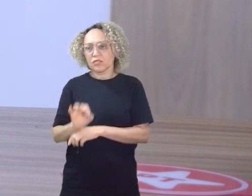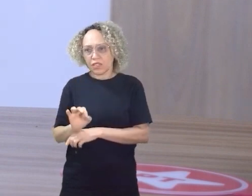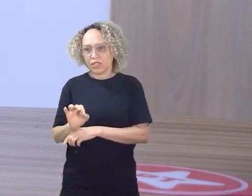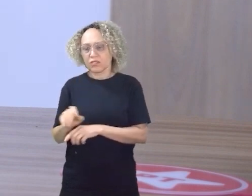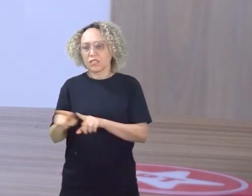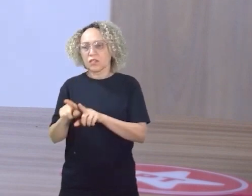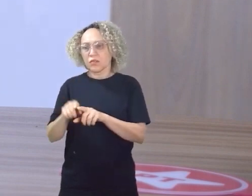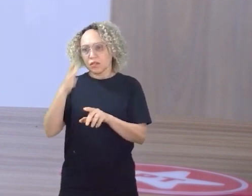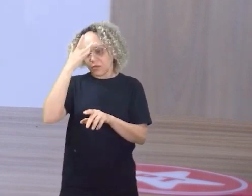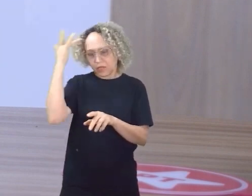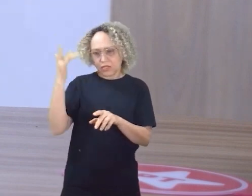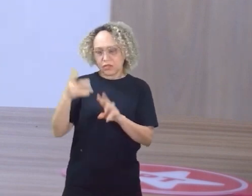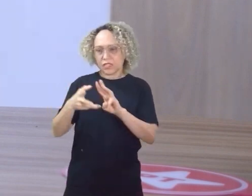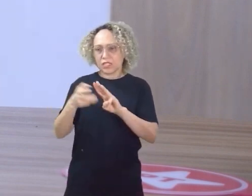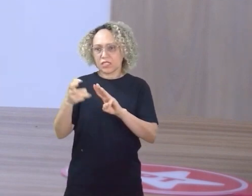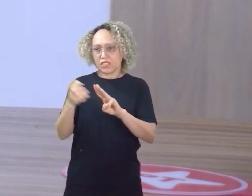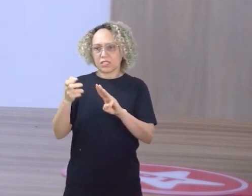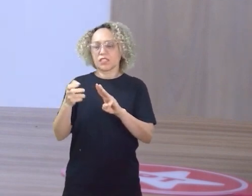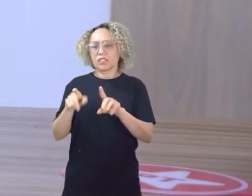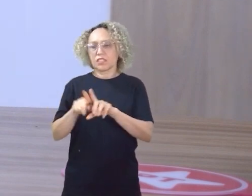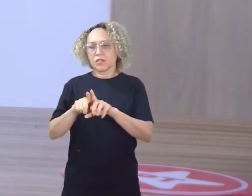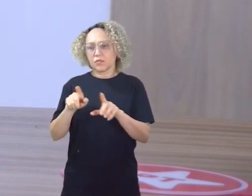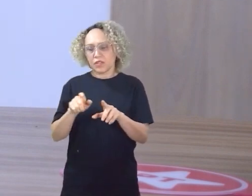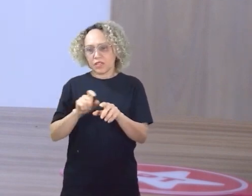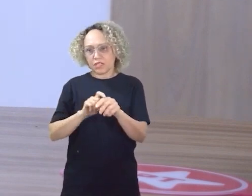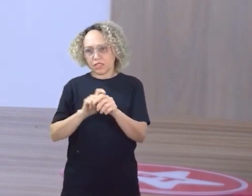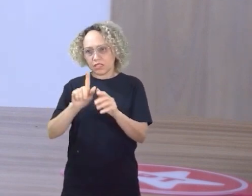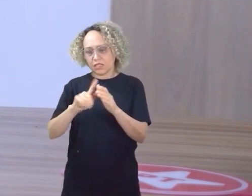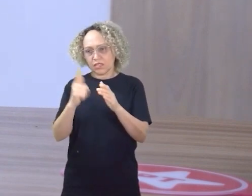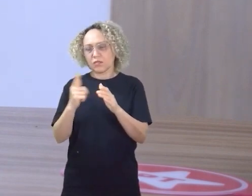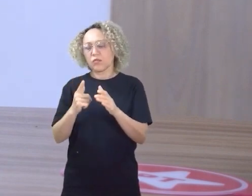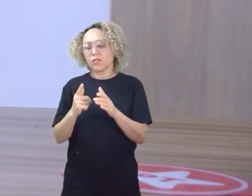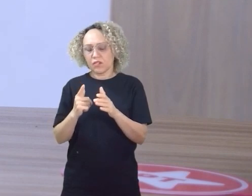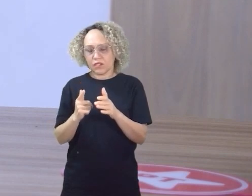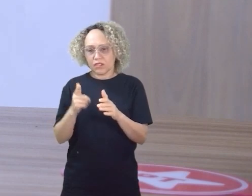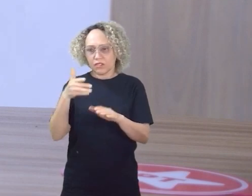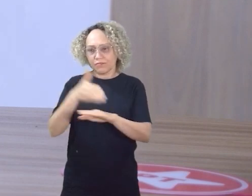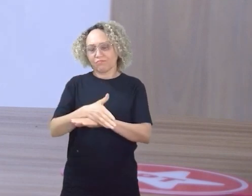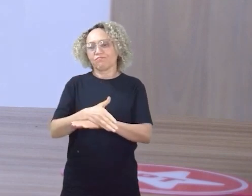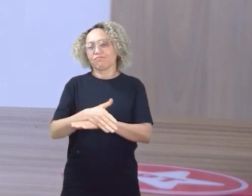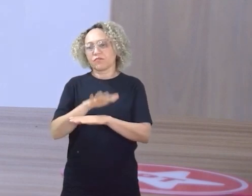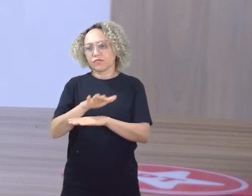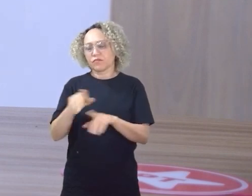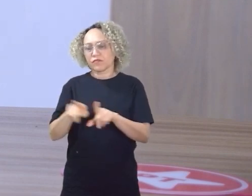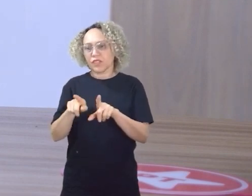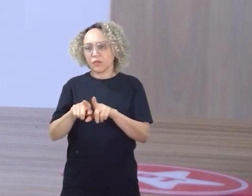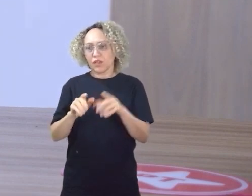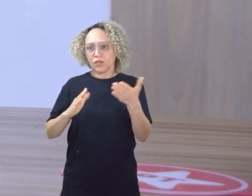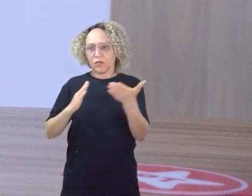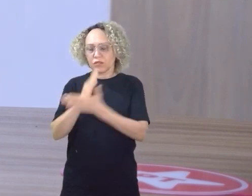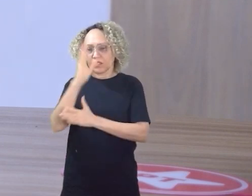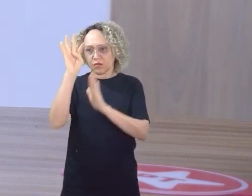de pessoas indígenas e quilombolas. E também no texto que foi aprovado no Senado, a gente garantia